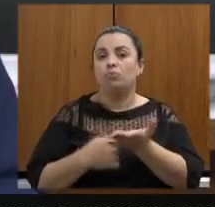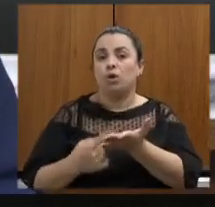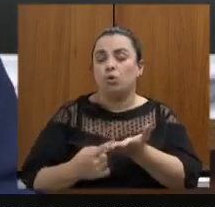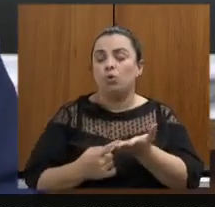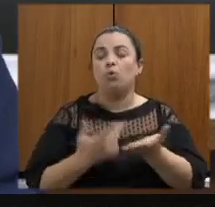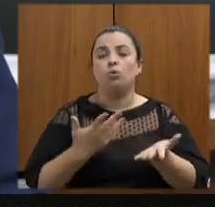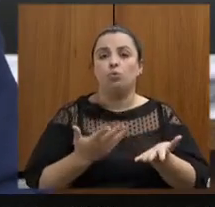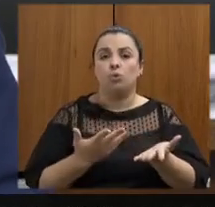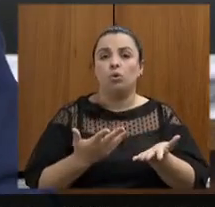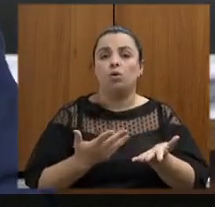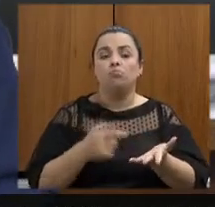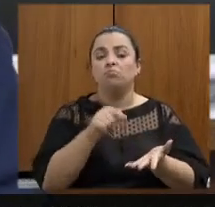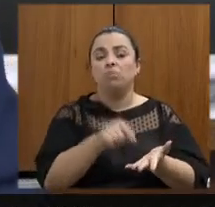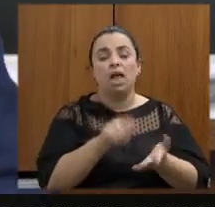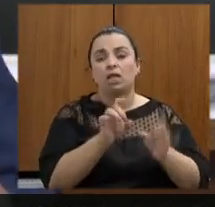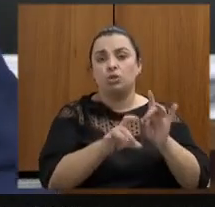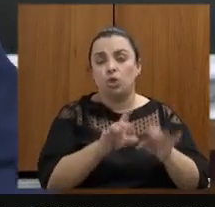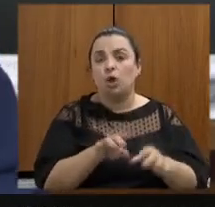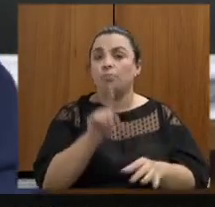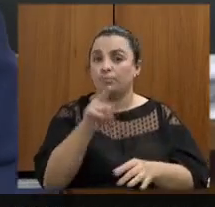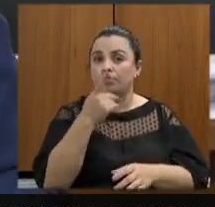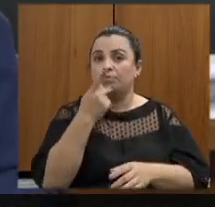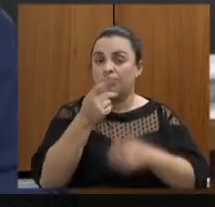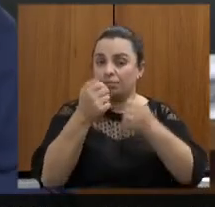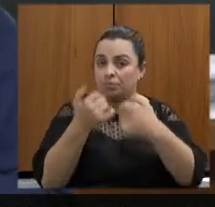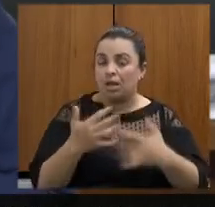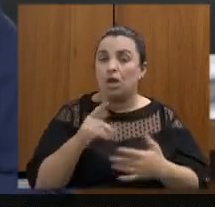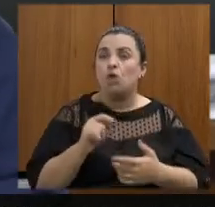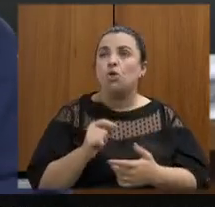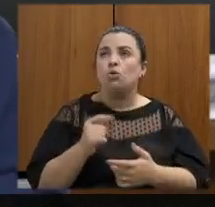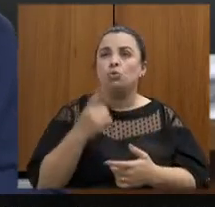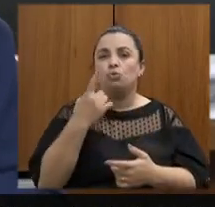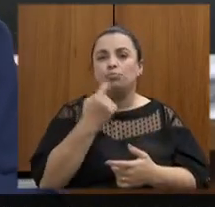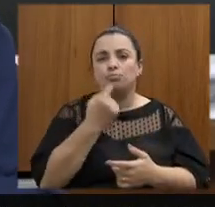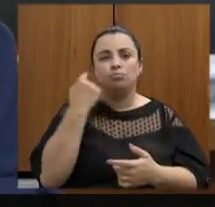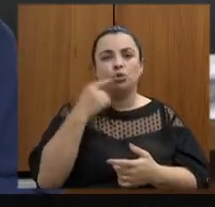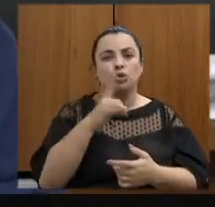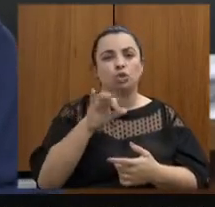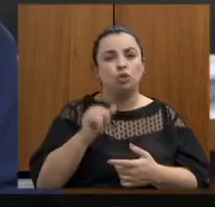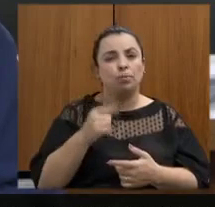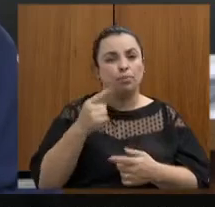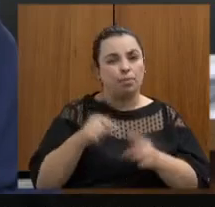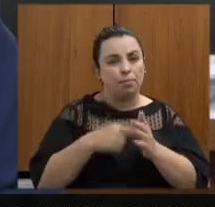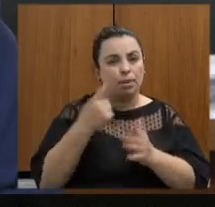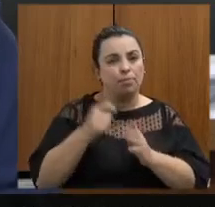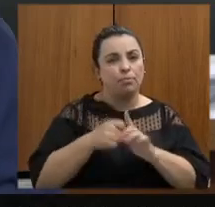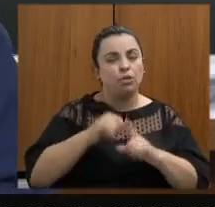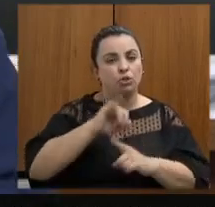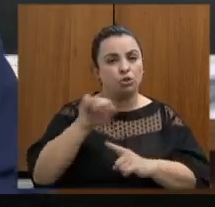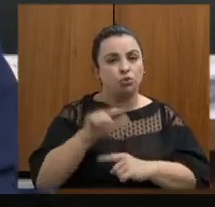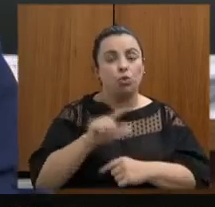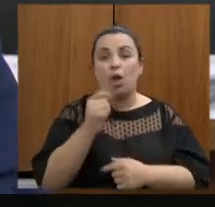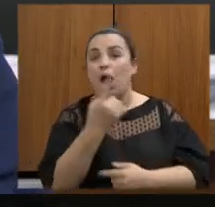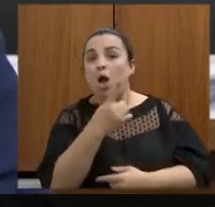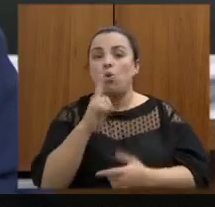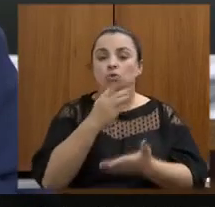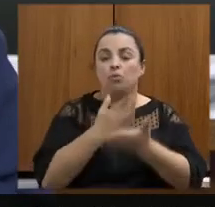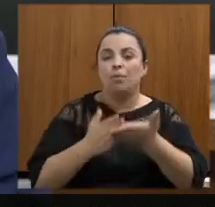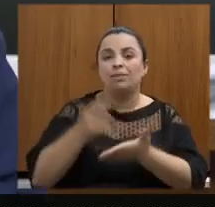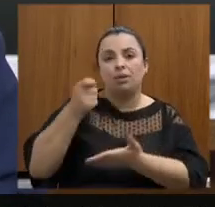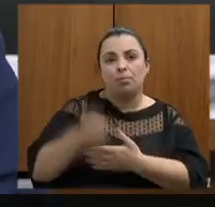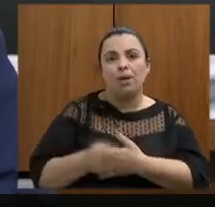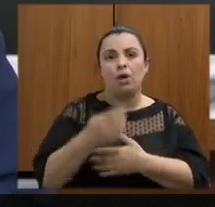dizer que no dia primeiro de julho foi pago a última parcela do valor t449 milhões de reais